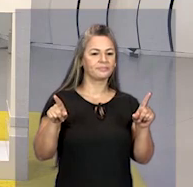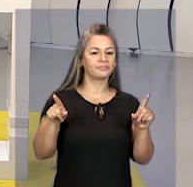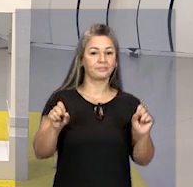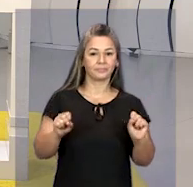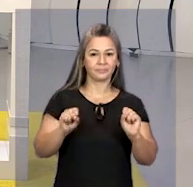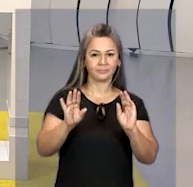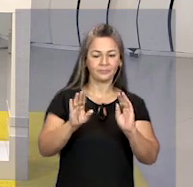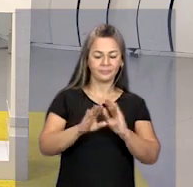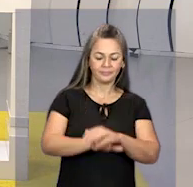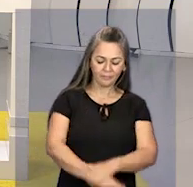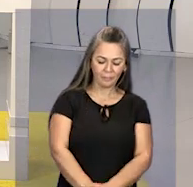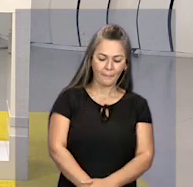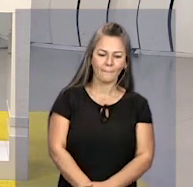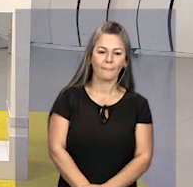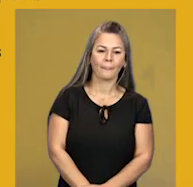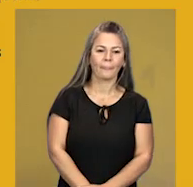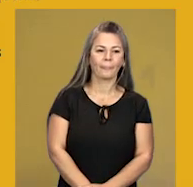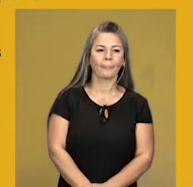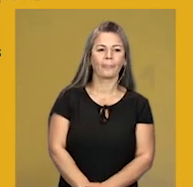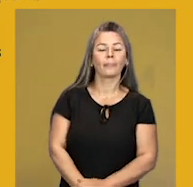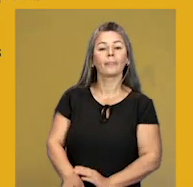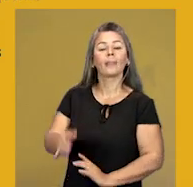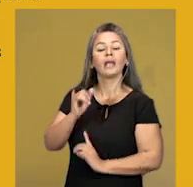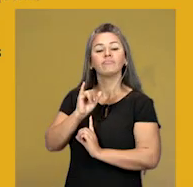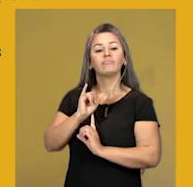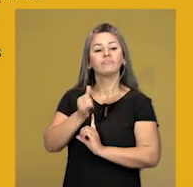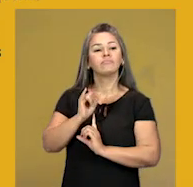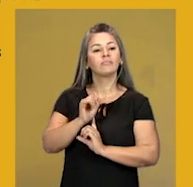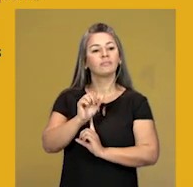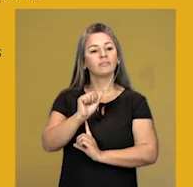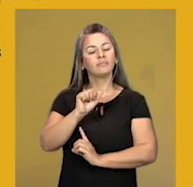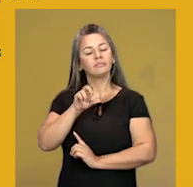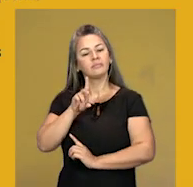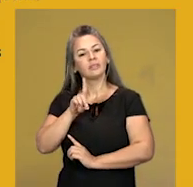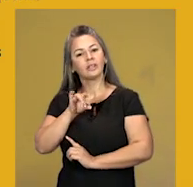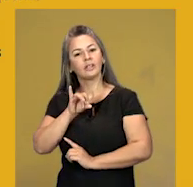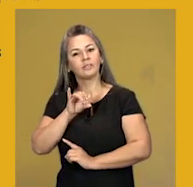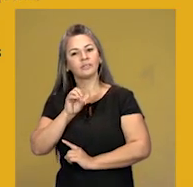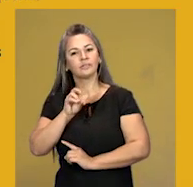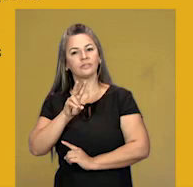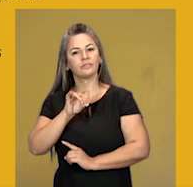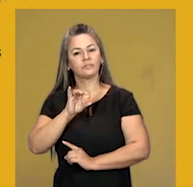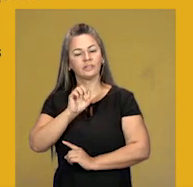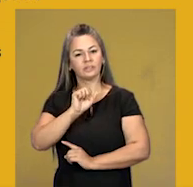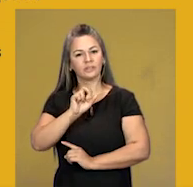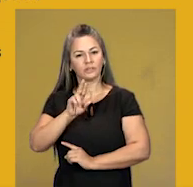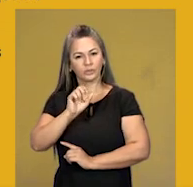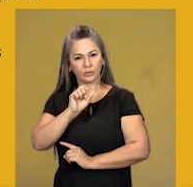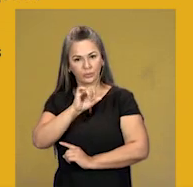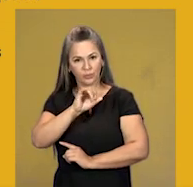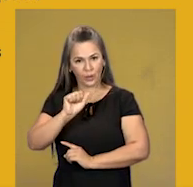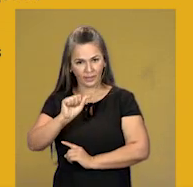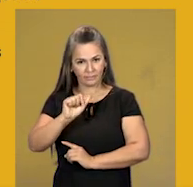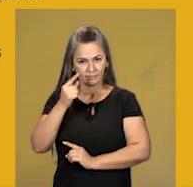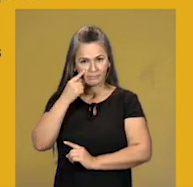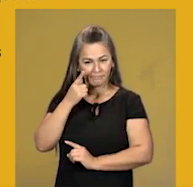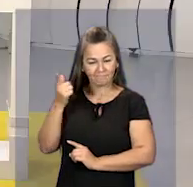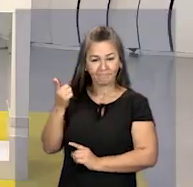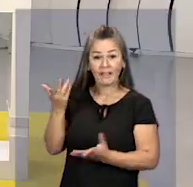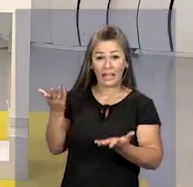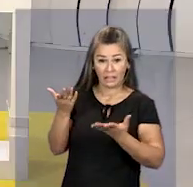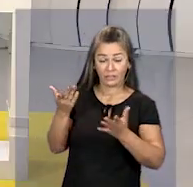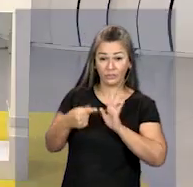lá. Narrativas audiovisuais. Aqui eu gostaria de dialogar com você um pouco sobre o